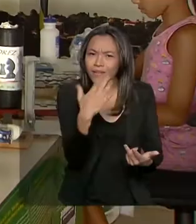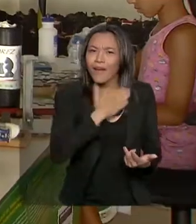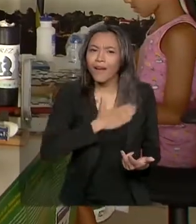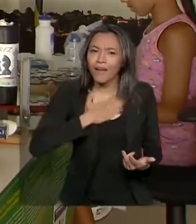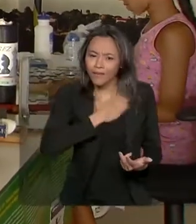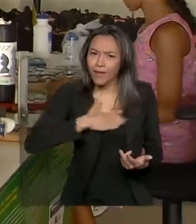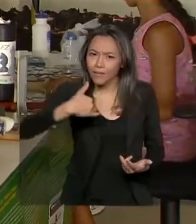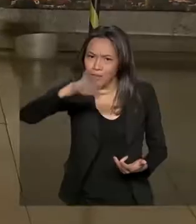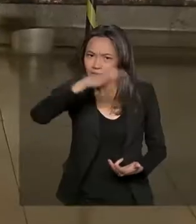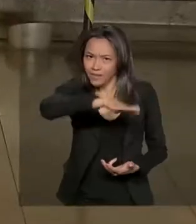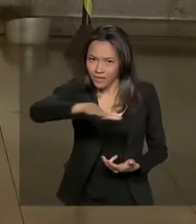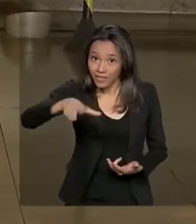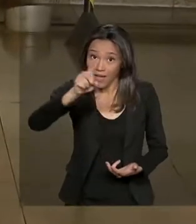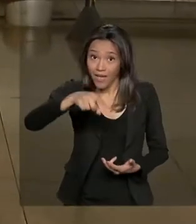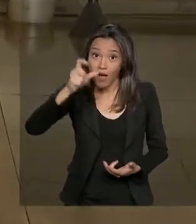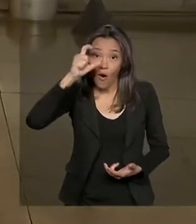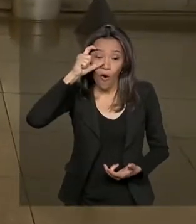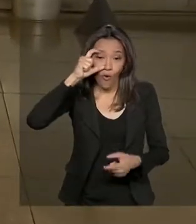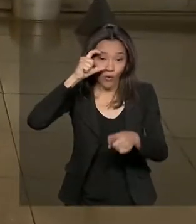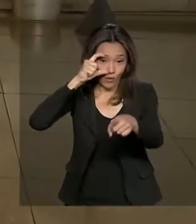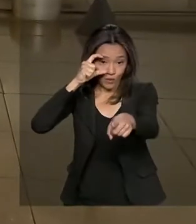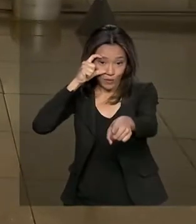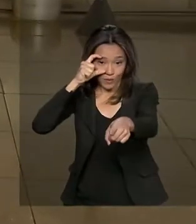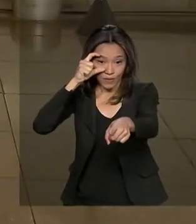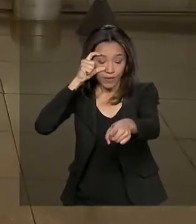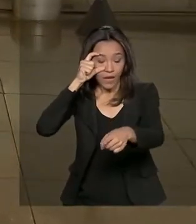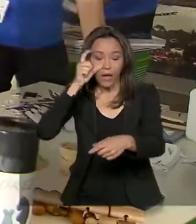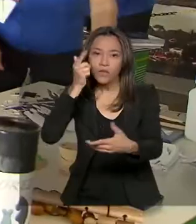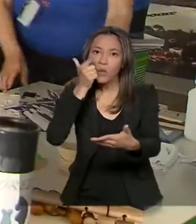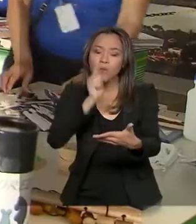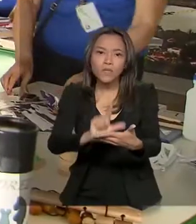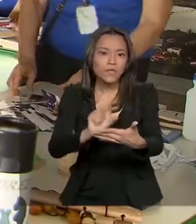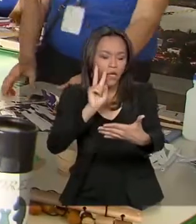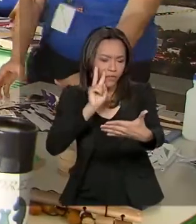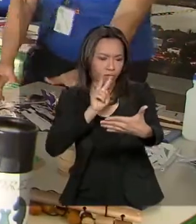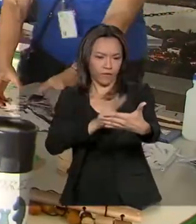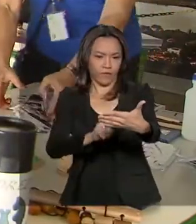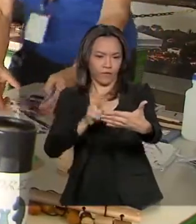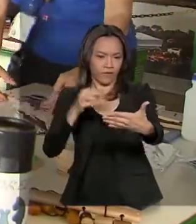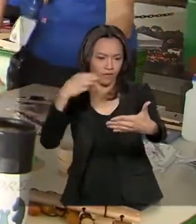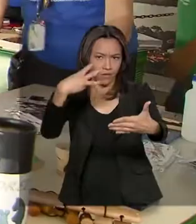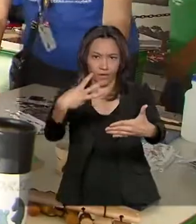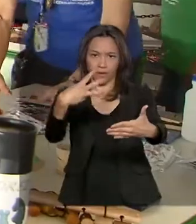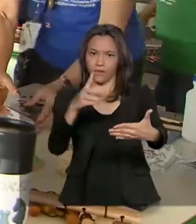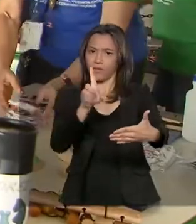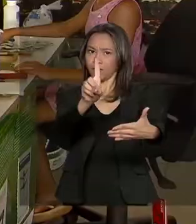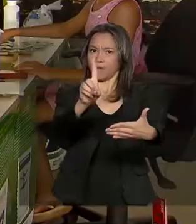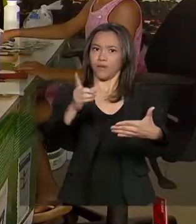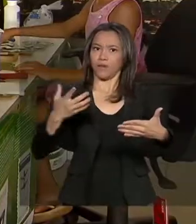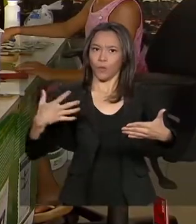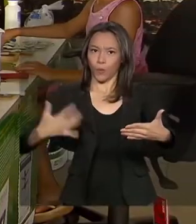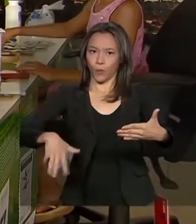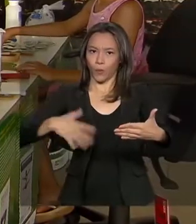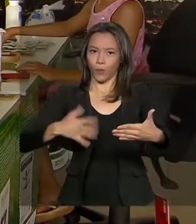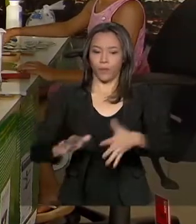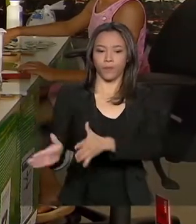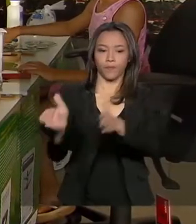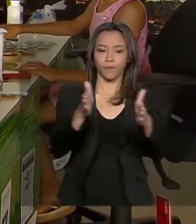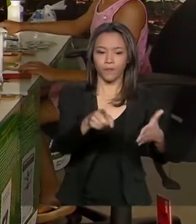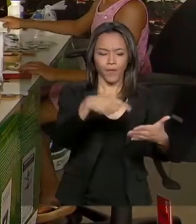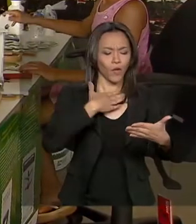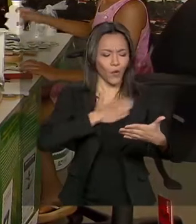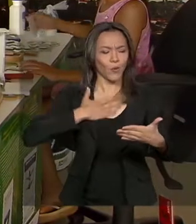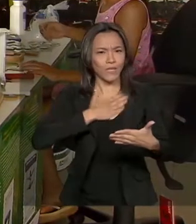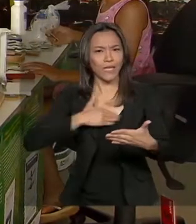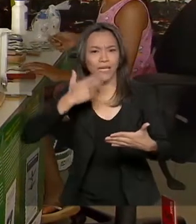criançada são esses óculos. Com eles, elas conseguem ver projeções em três dimensões. Eu gostei, por causa